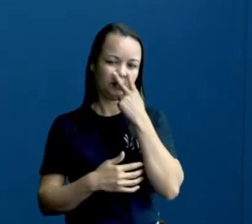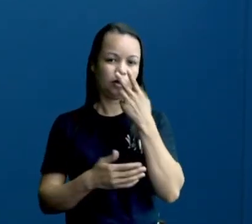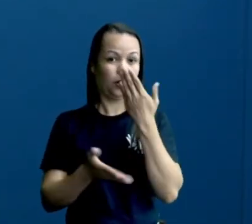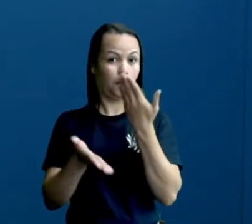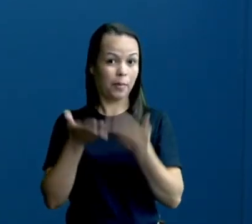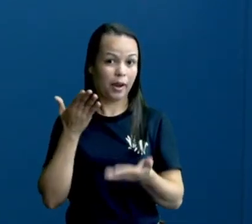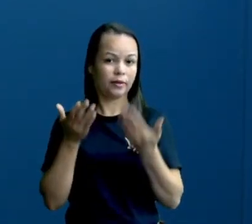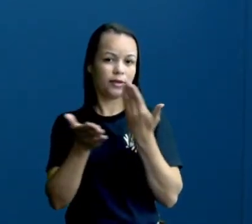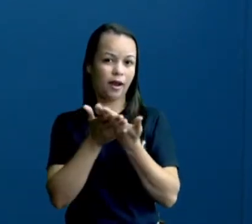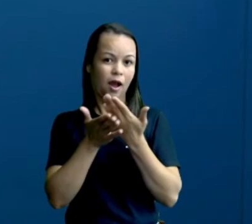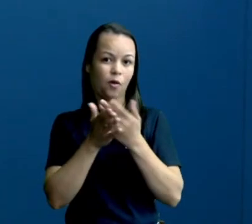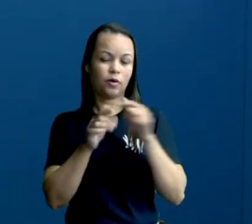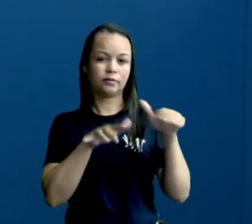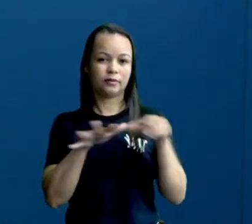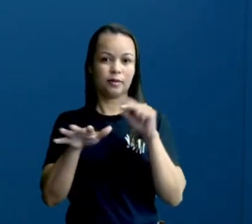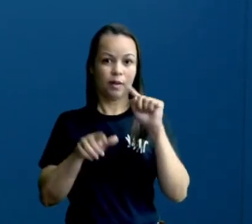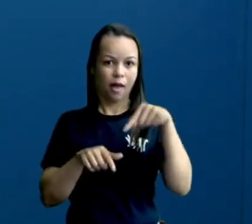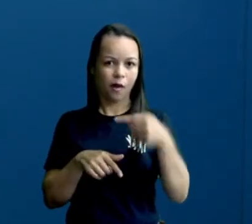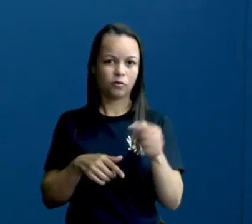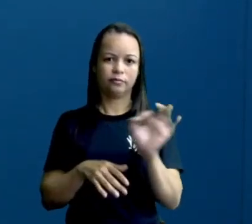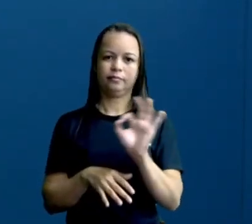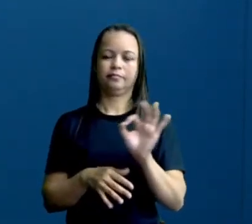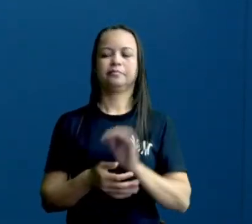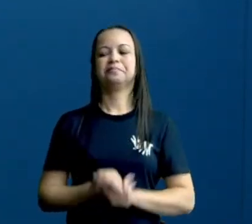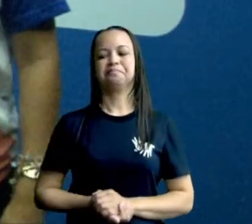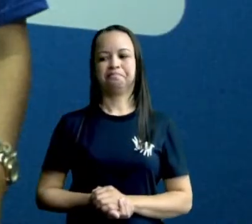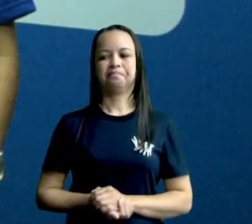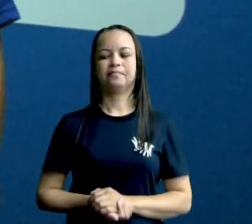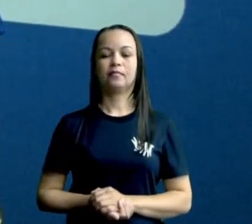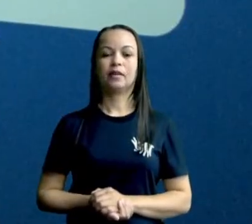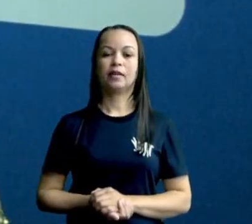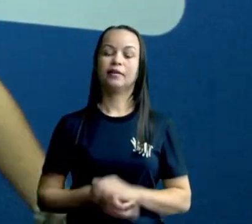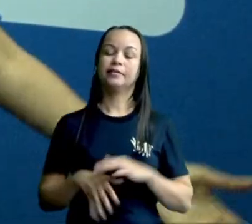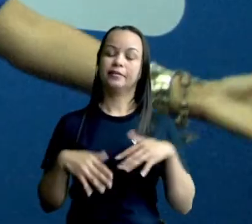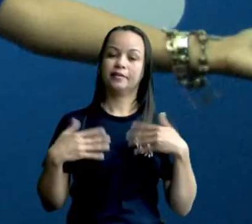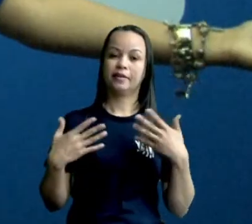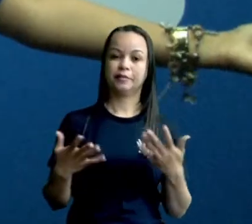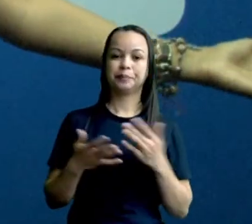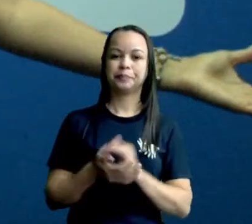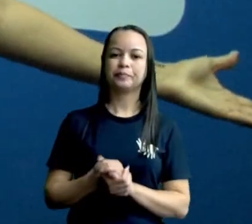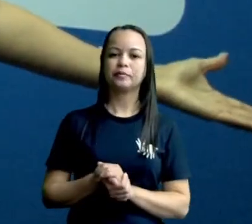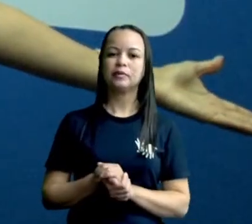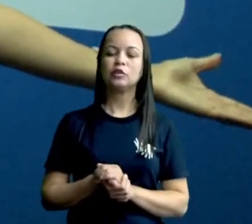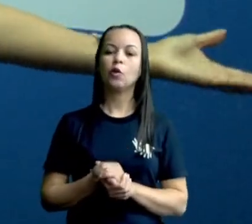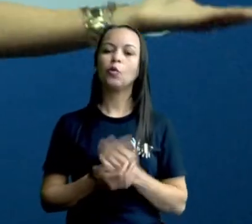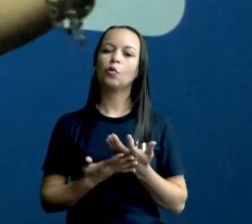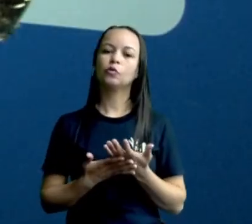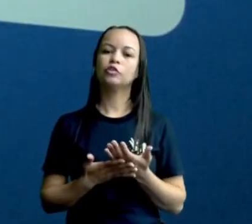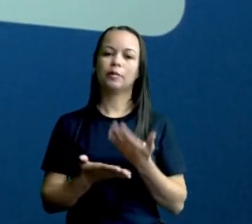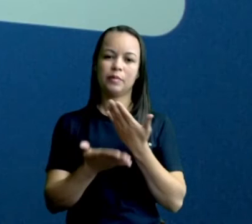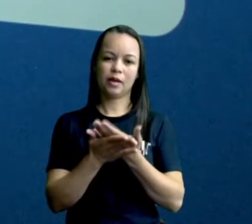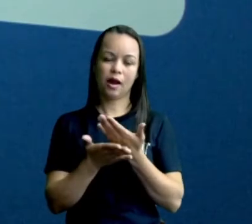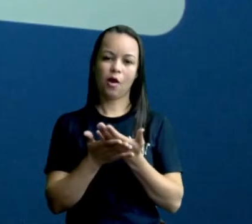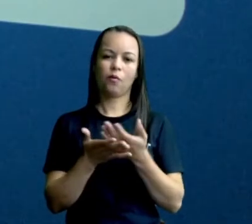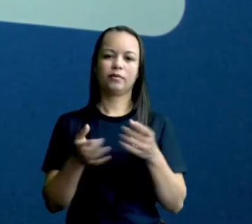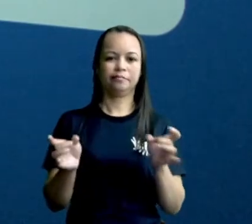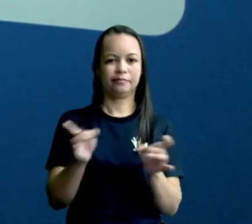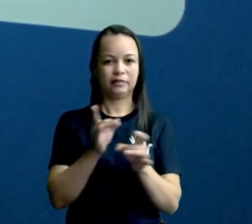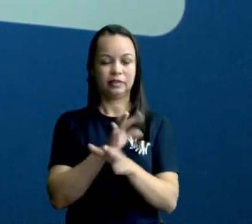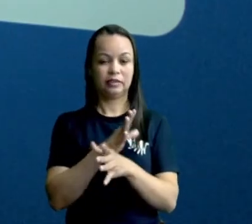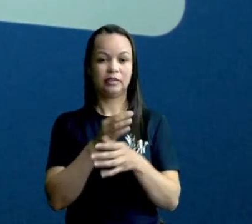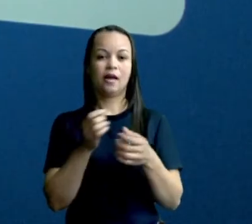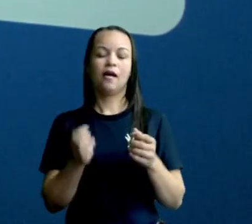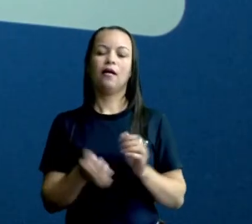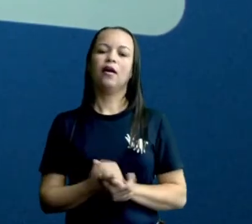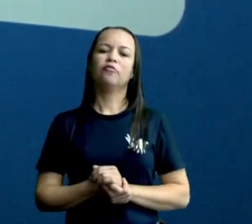vem, tá bom? E é isso, pessoal. A minha aula hoje, a minha missão com vocês fica por aqui.